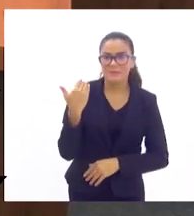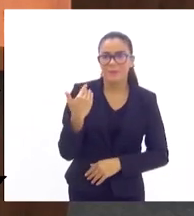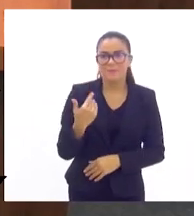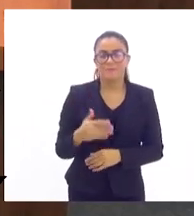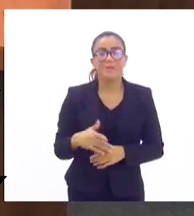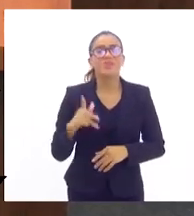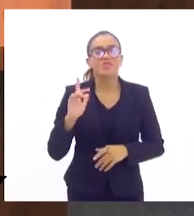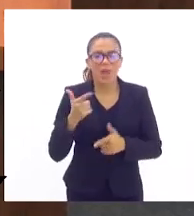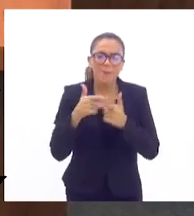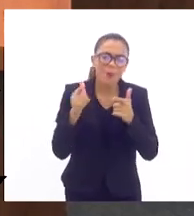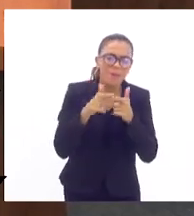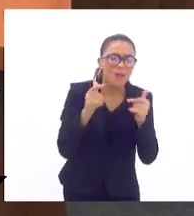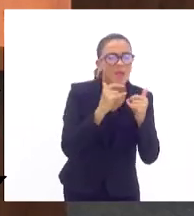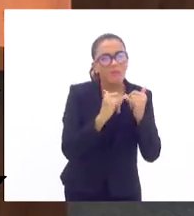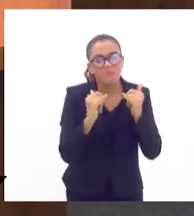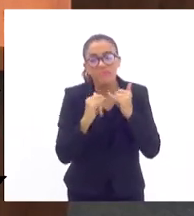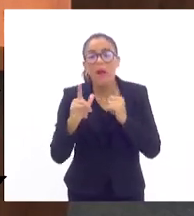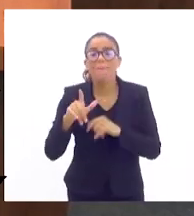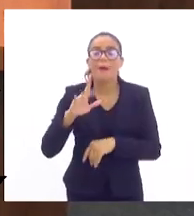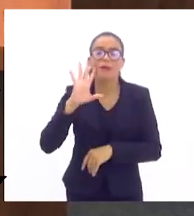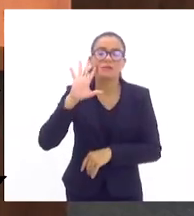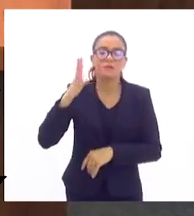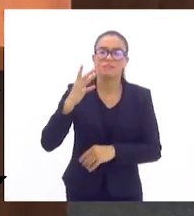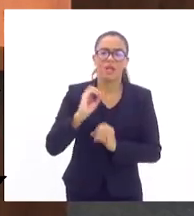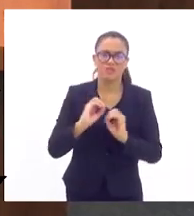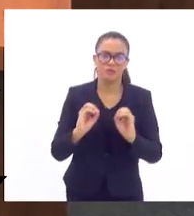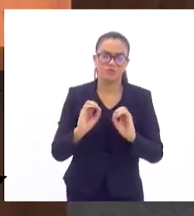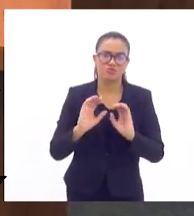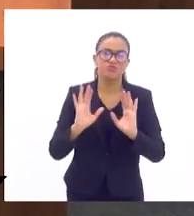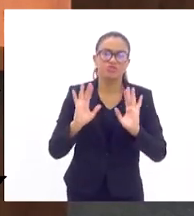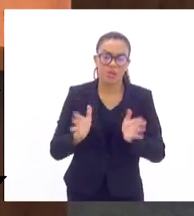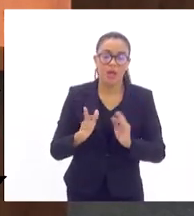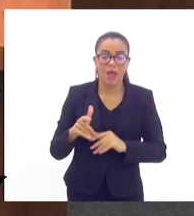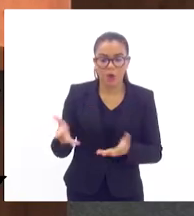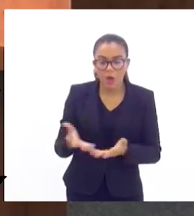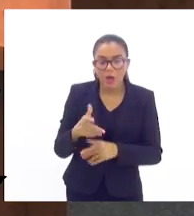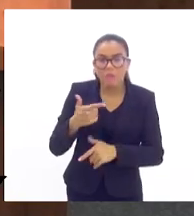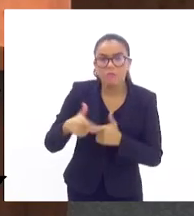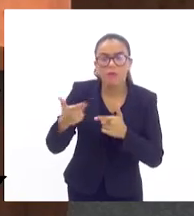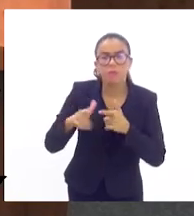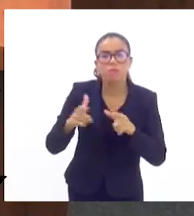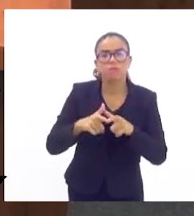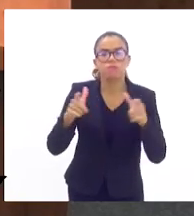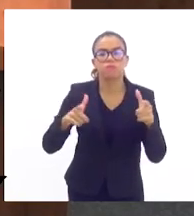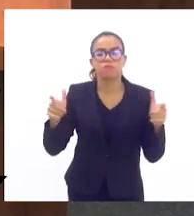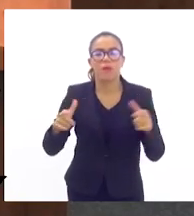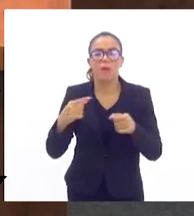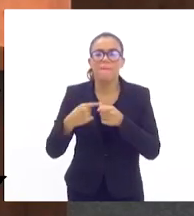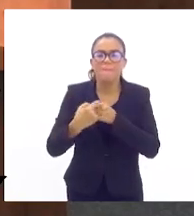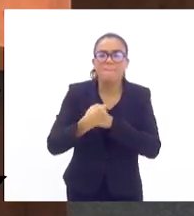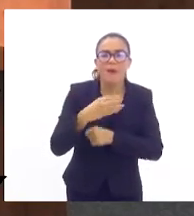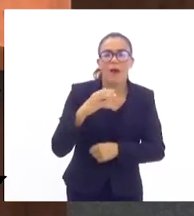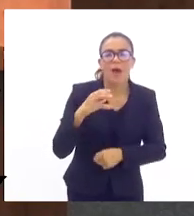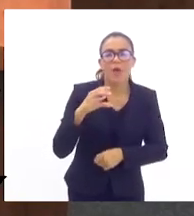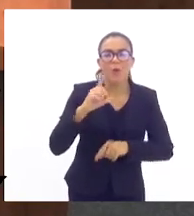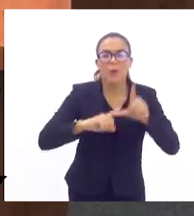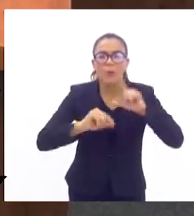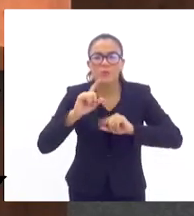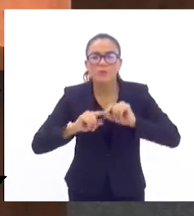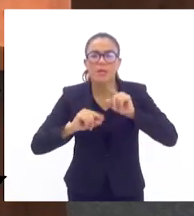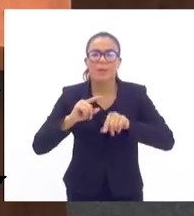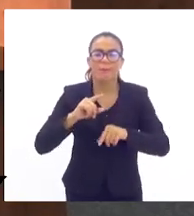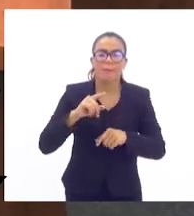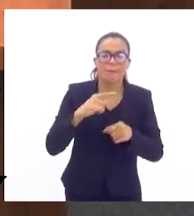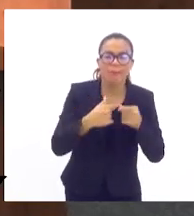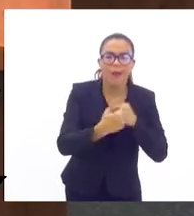tinha resolvido, e agora voltou a acontecer no município, deputado. Nos bairros mais altos, por exemplo, como o bairro Cruzeiro, o bairro Palmeira, onde mora o vereador